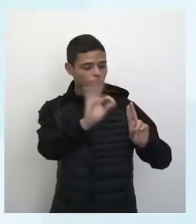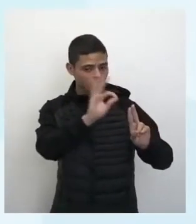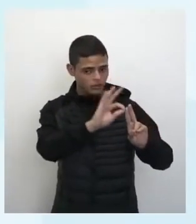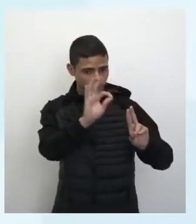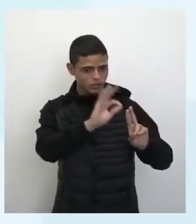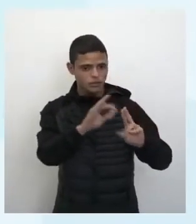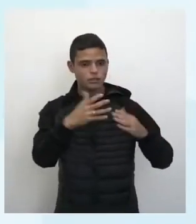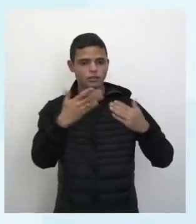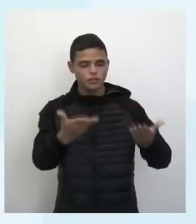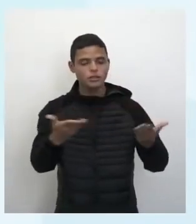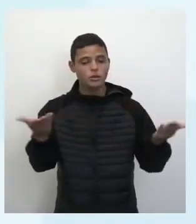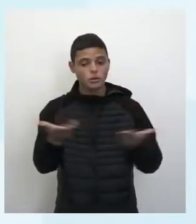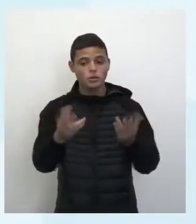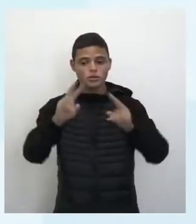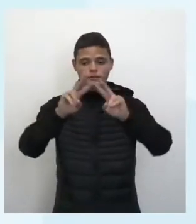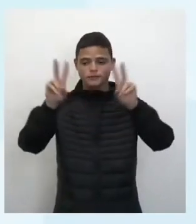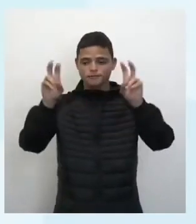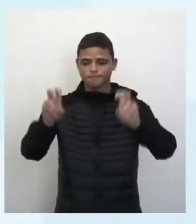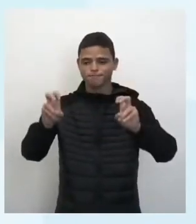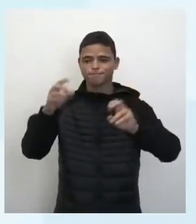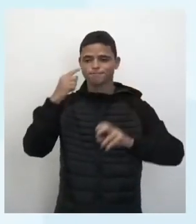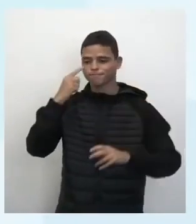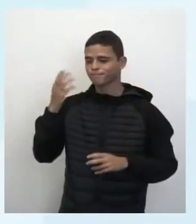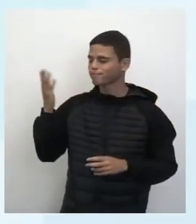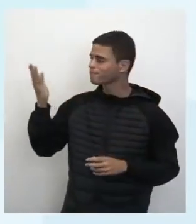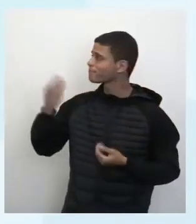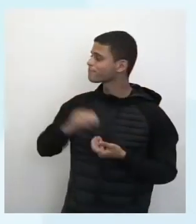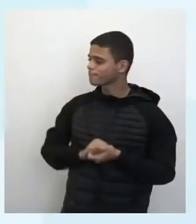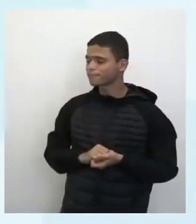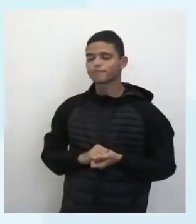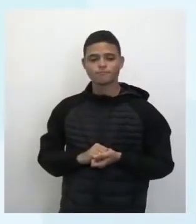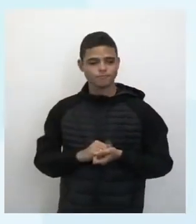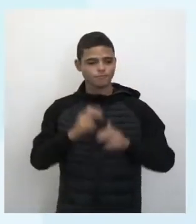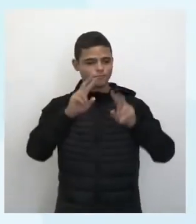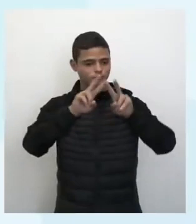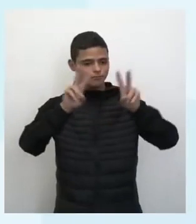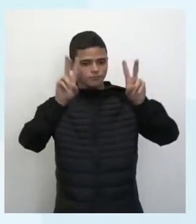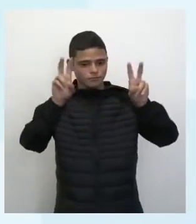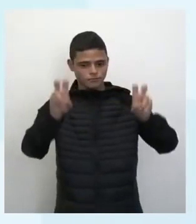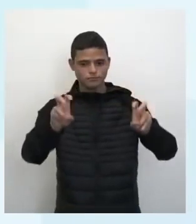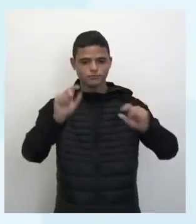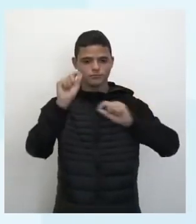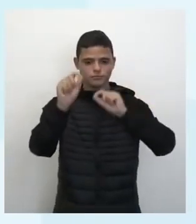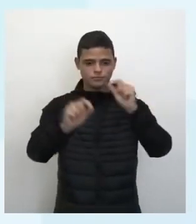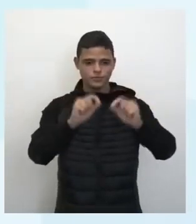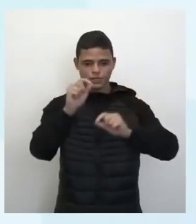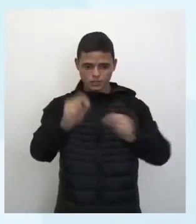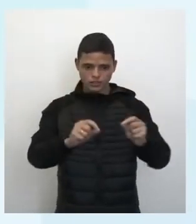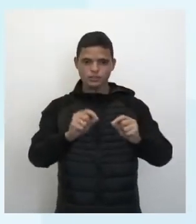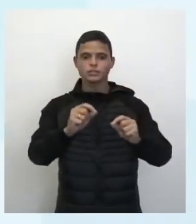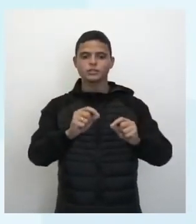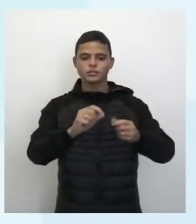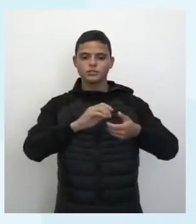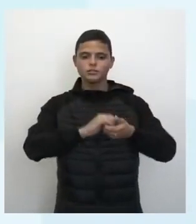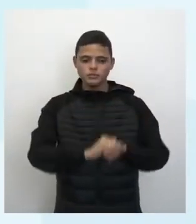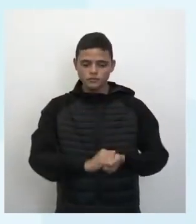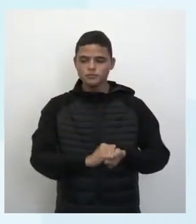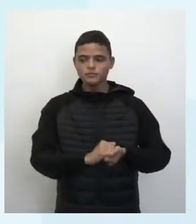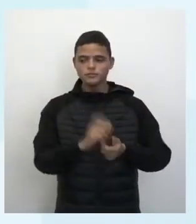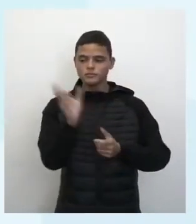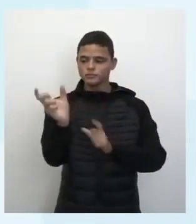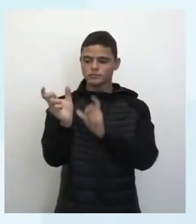E vamos aí ao tema e aos objetivos. O tema da aula, então, será orações